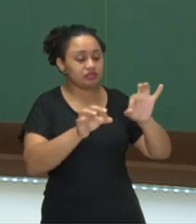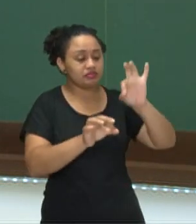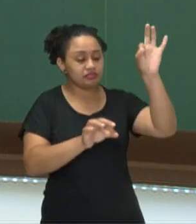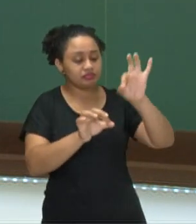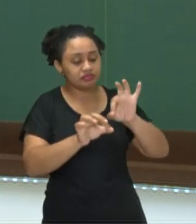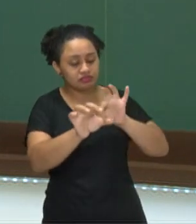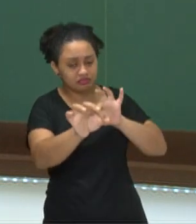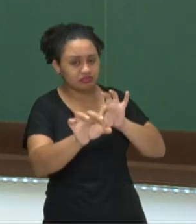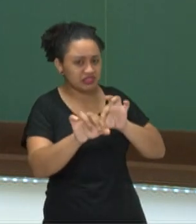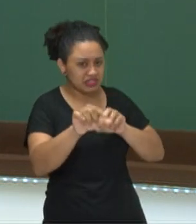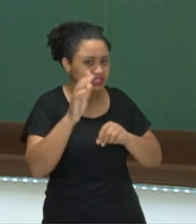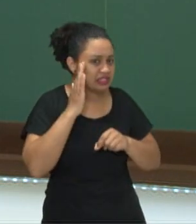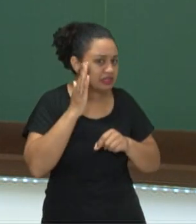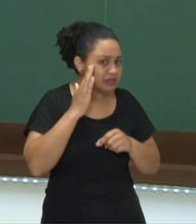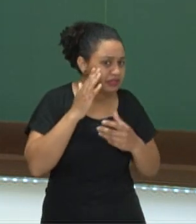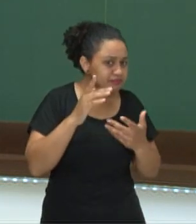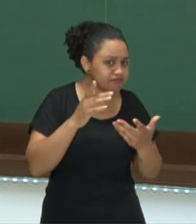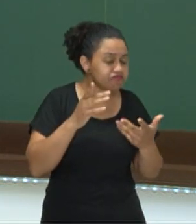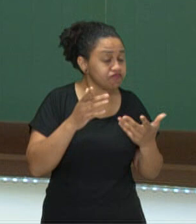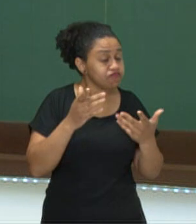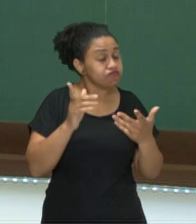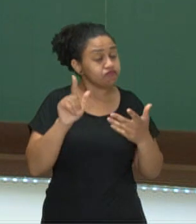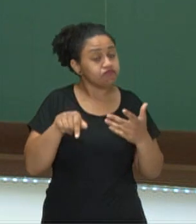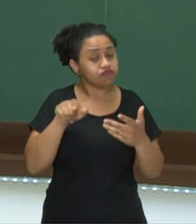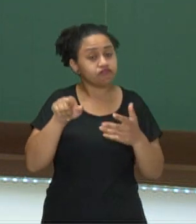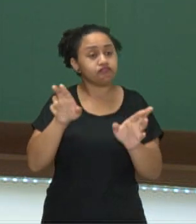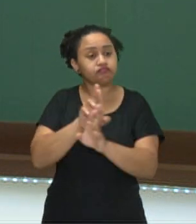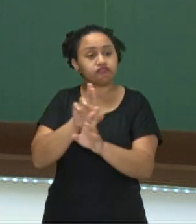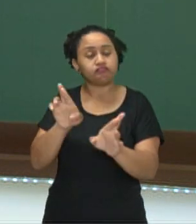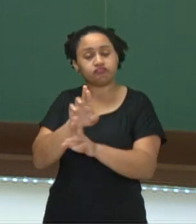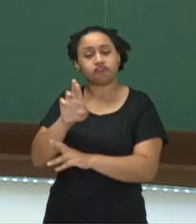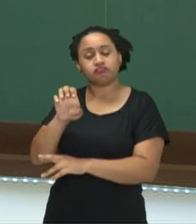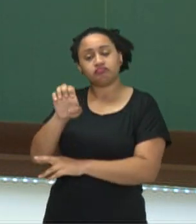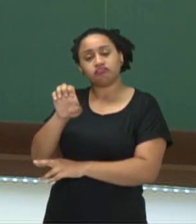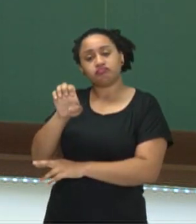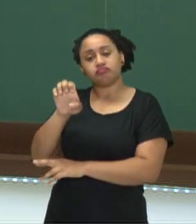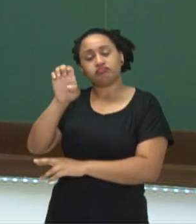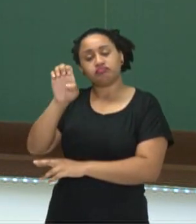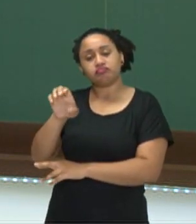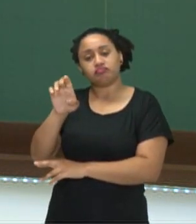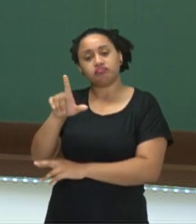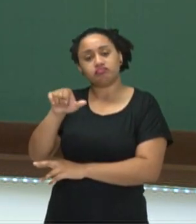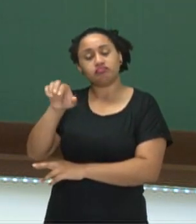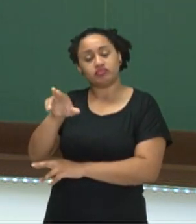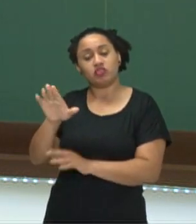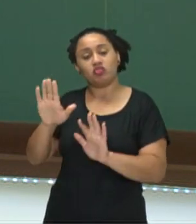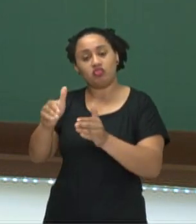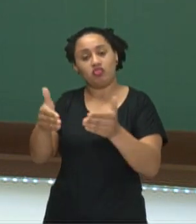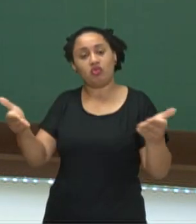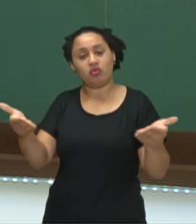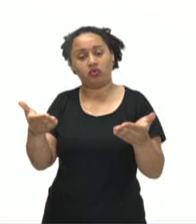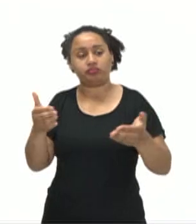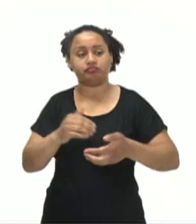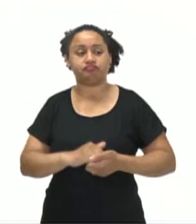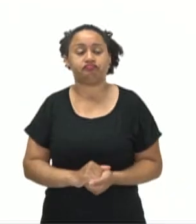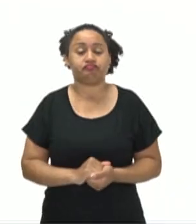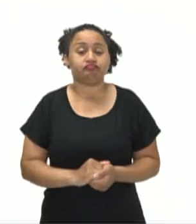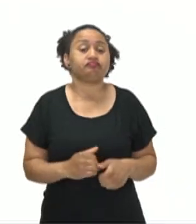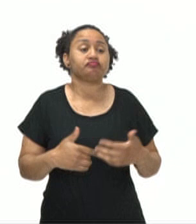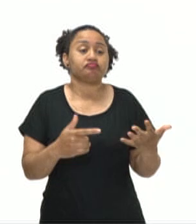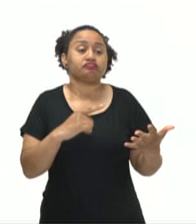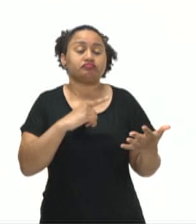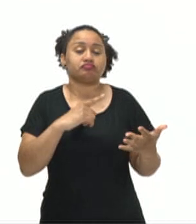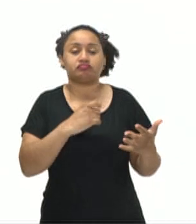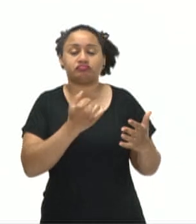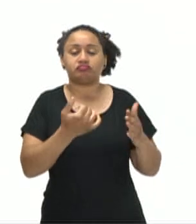um poliedro, gente? Conheciam? Esta é exatamente o nosso foco do nosso vídeo. Aqui nós temos